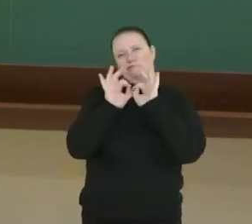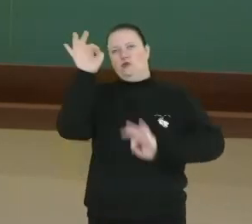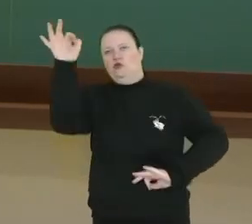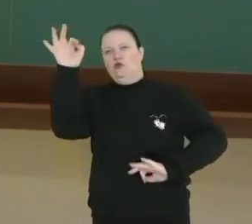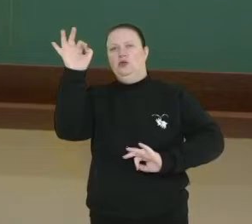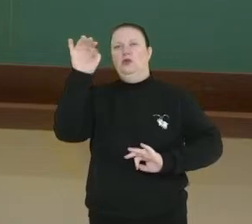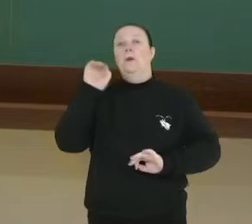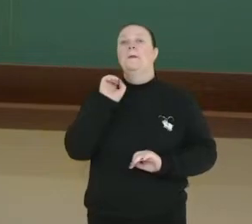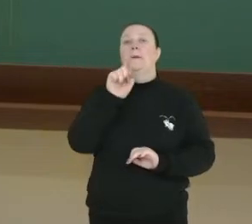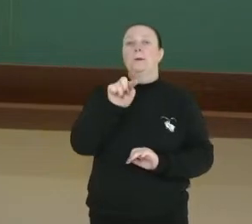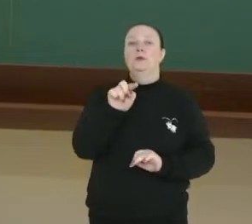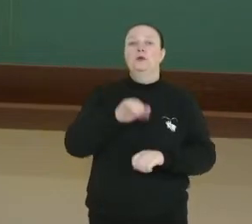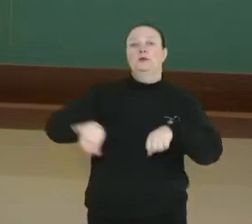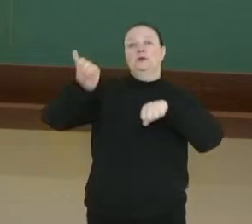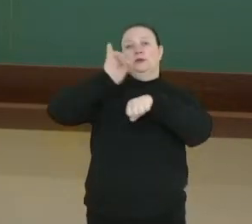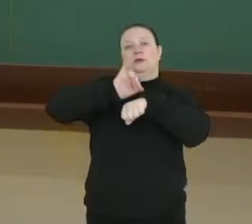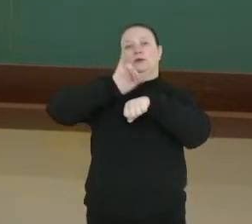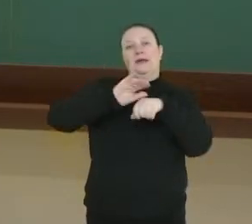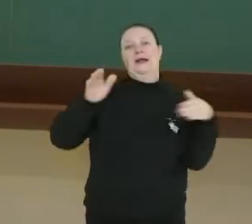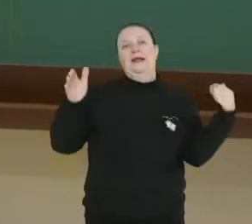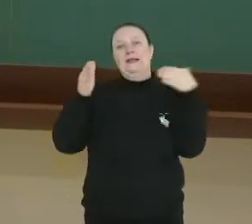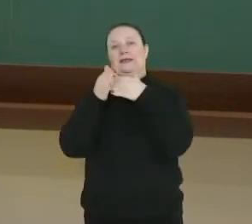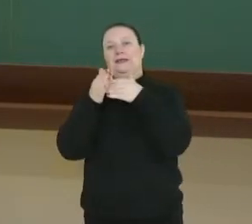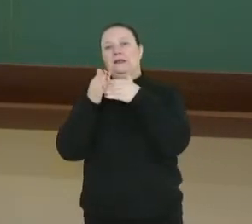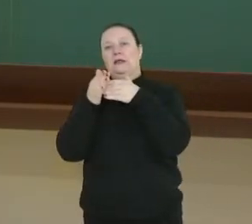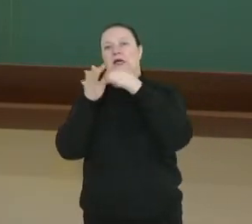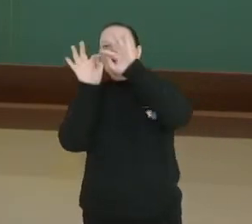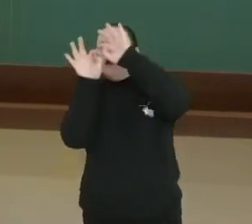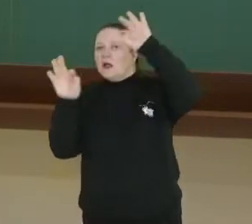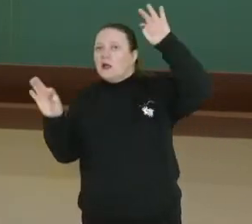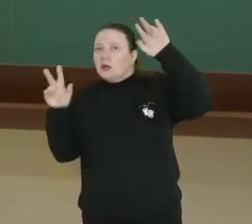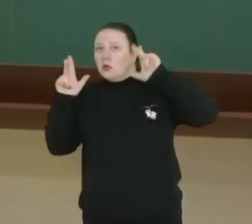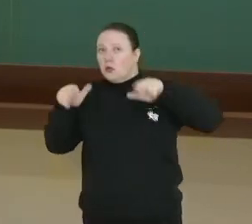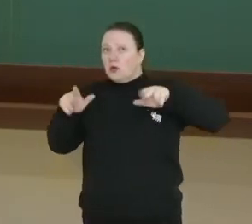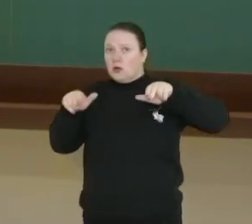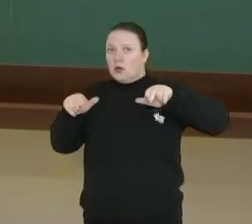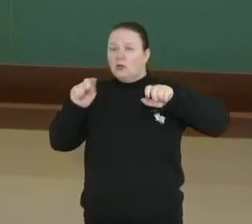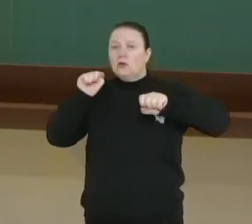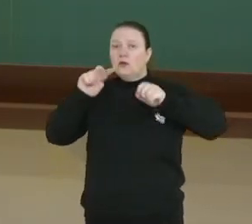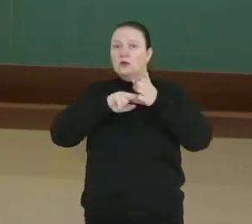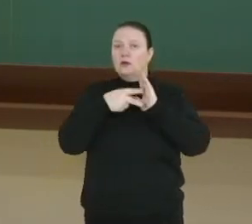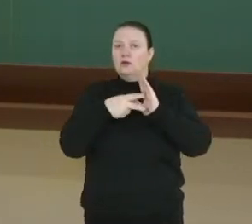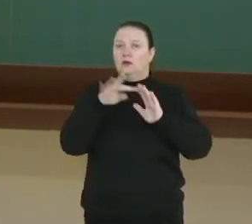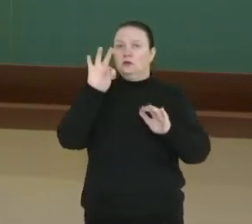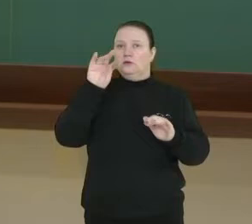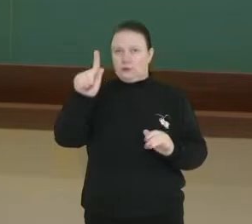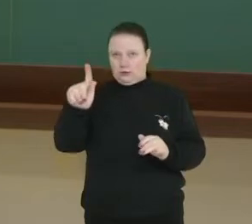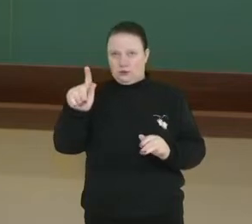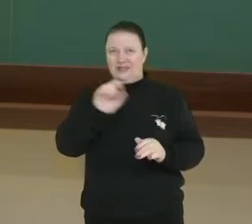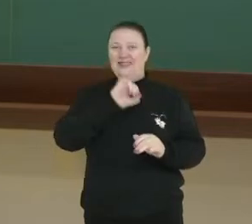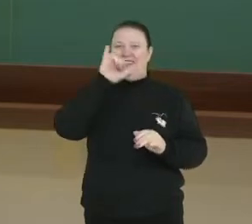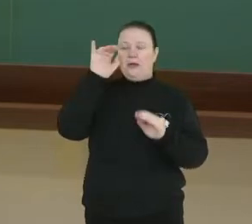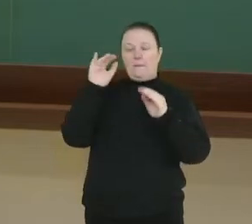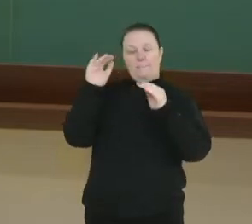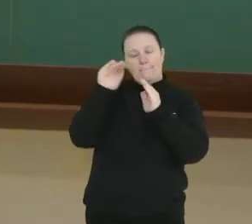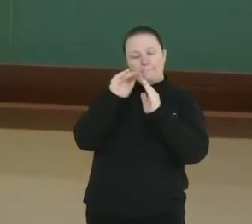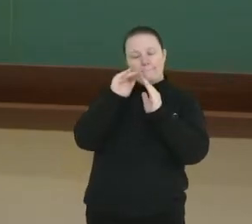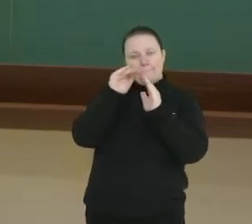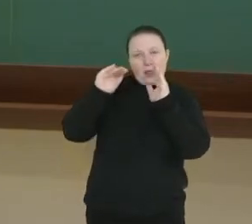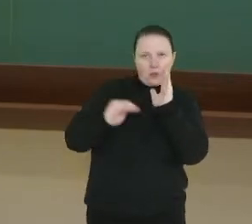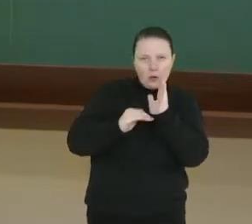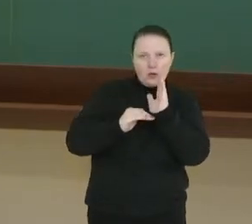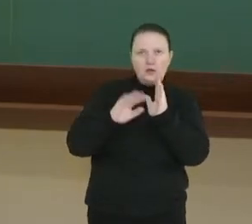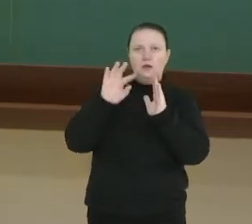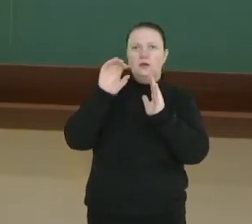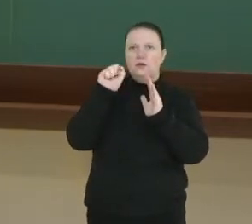desse ponto, que é o centro, até a reta, for igual, significa que são tangentes. Se ela é menor, é secante. Se ela é